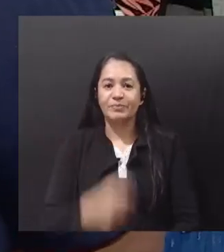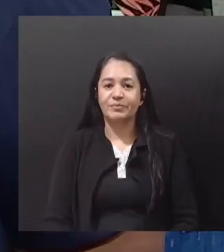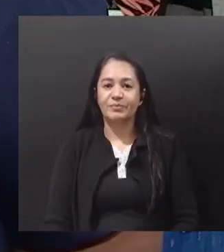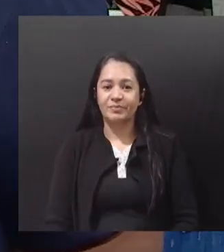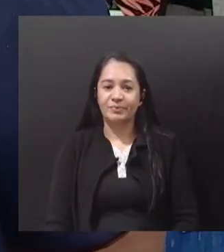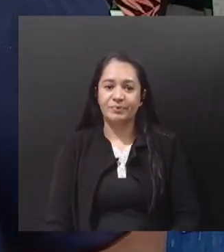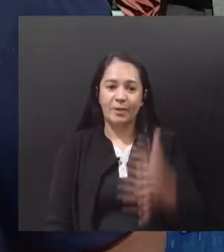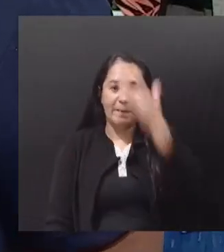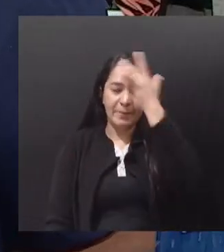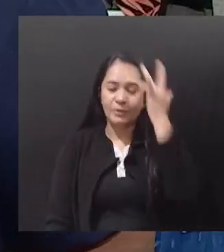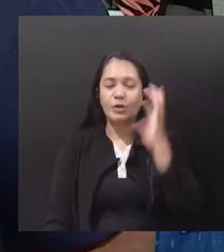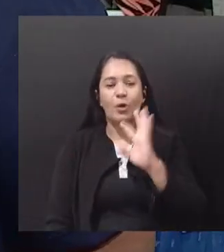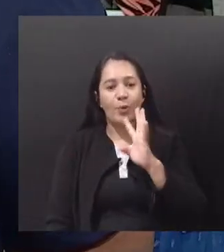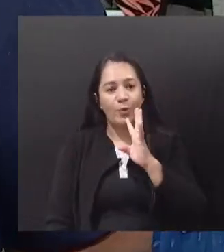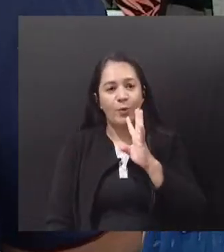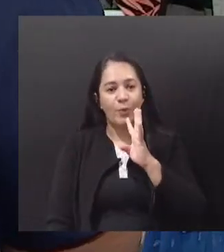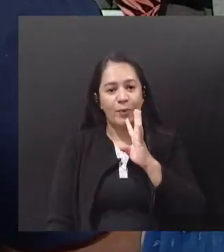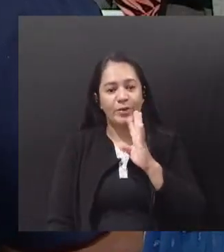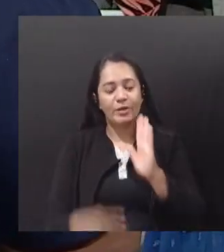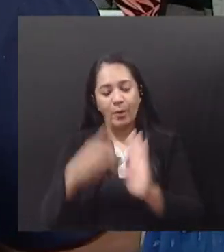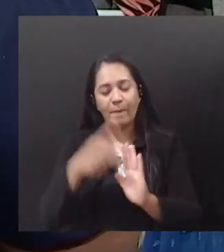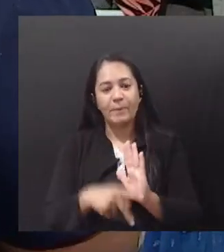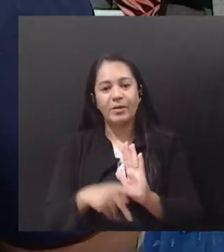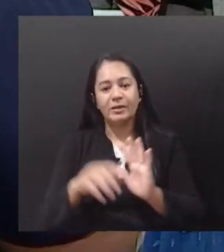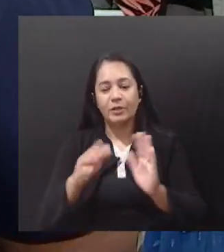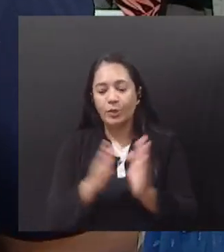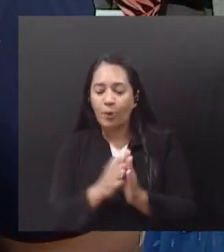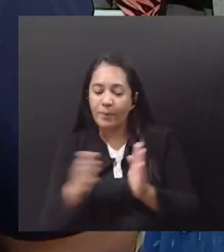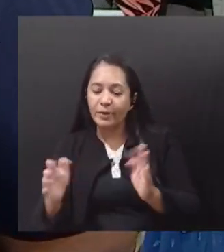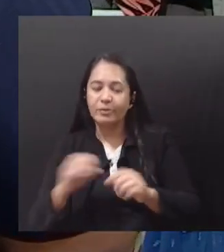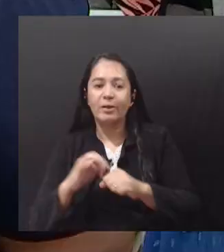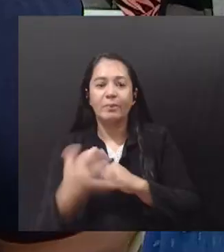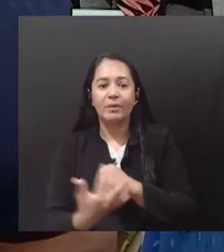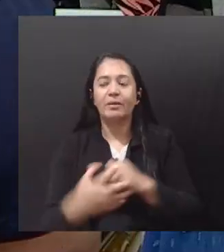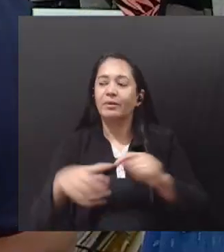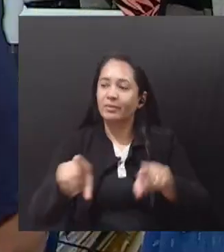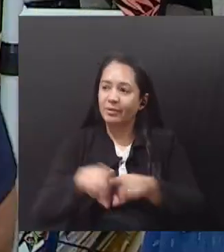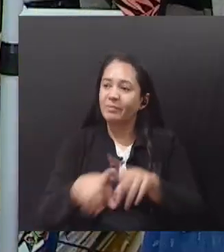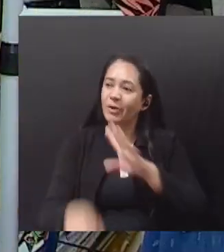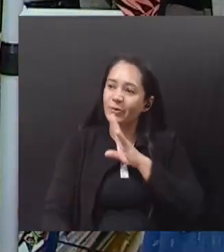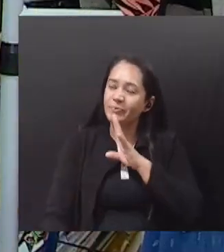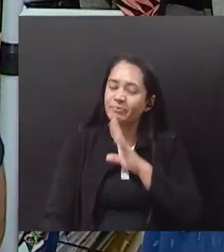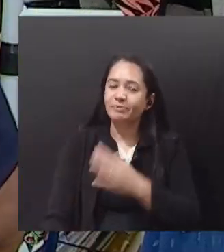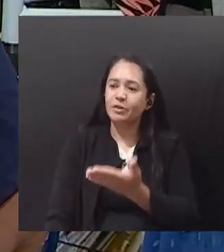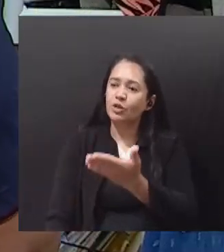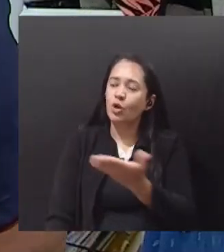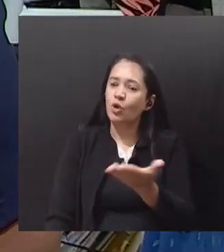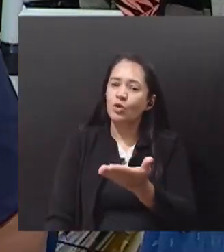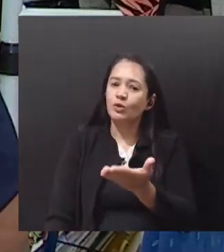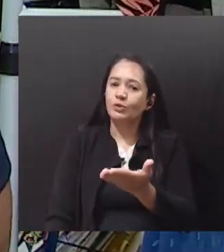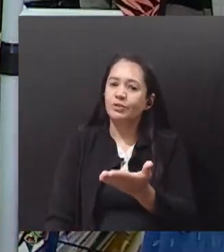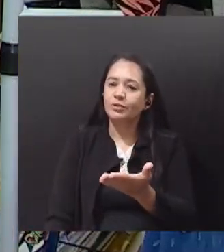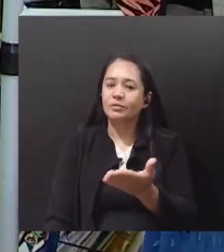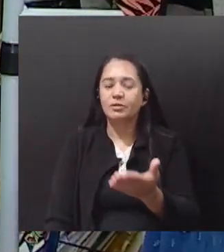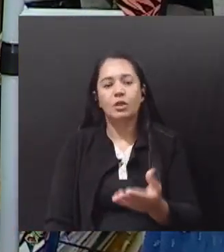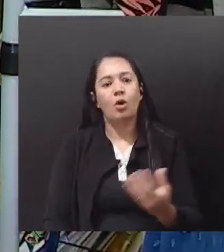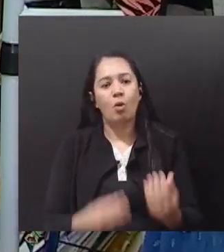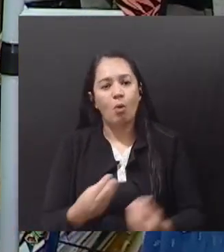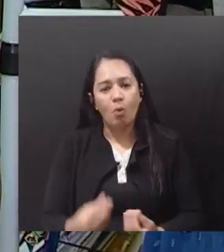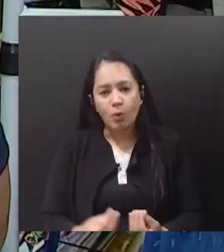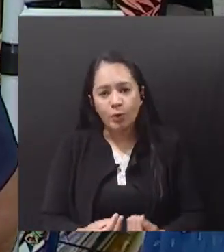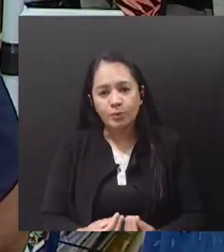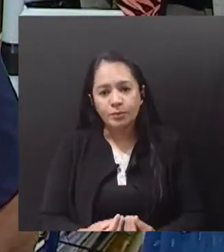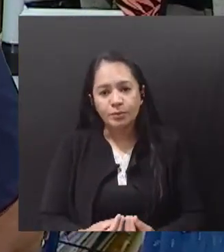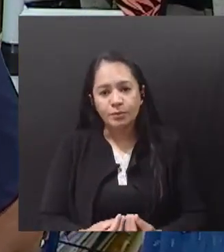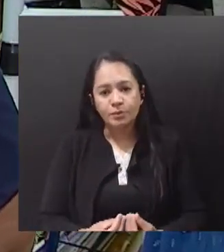que conheceu o projeto na pandemia também. E hoje para você, como é fazer parte